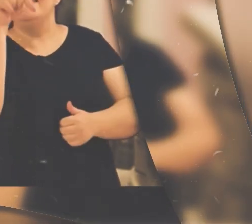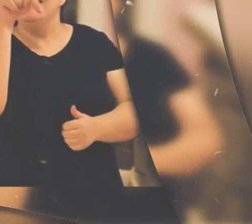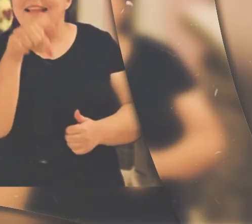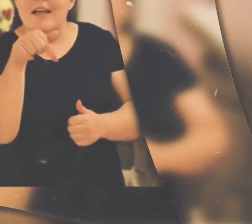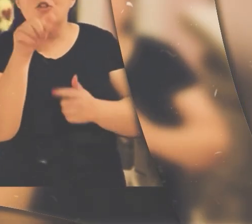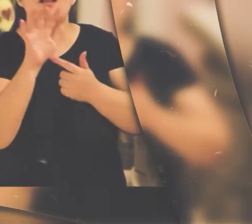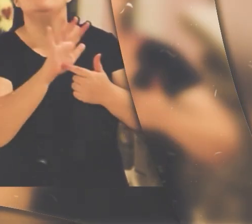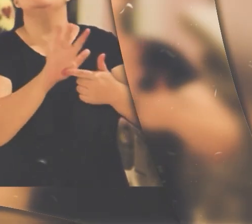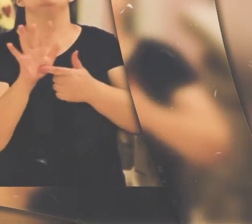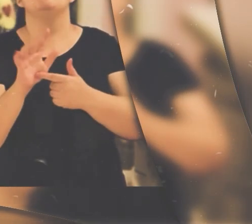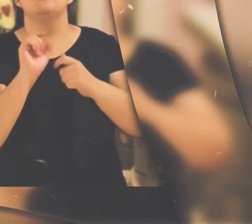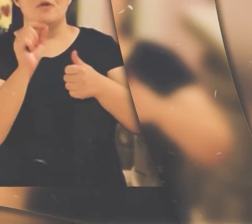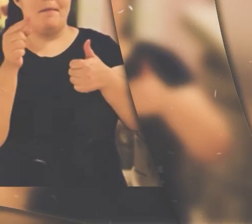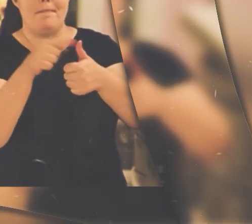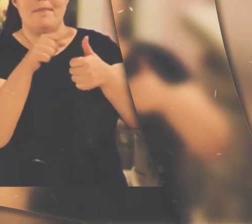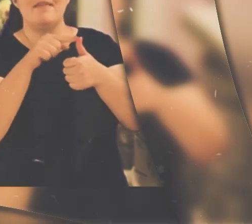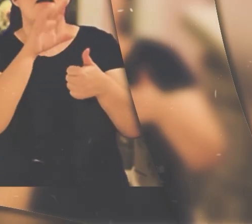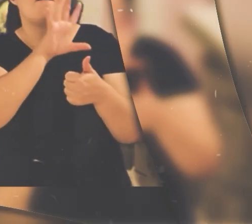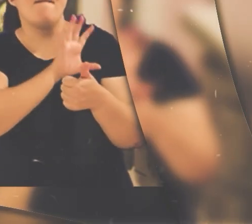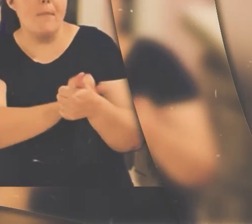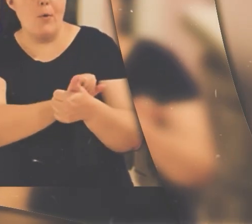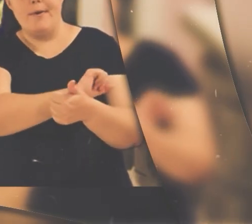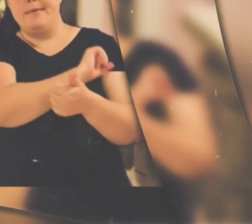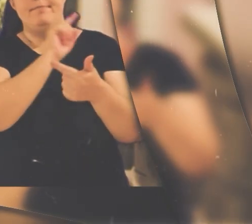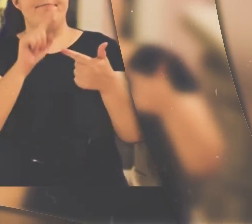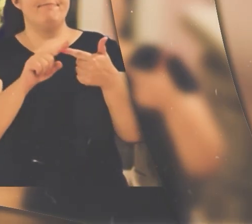histórias, elas trabalham amor,